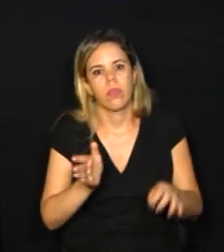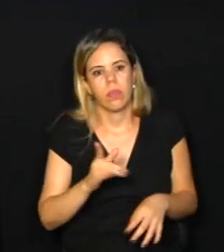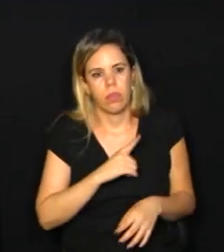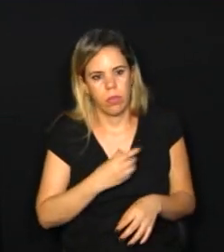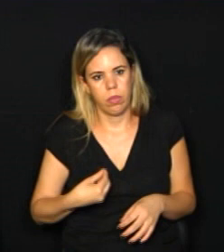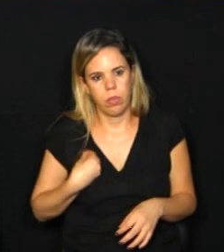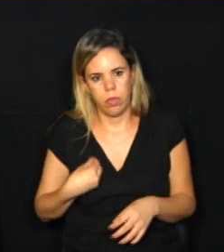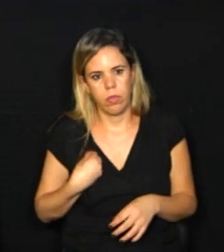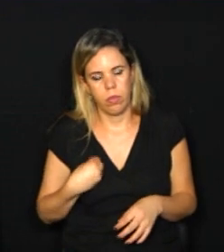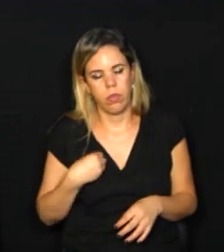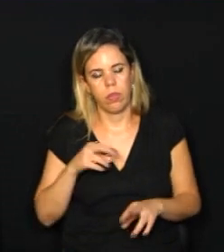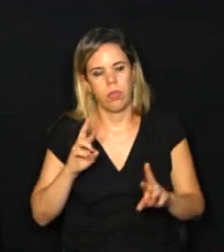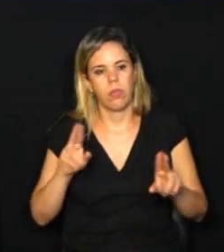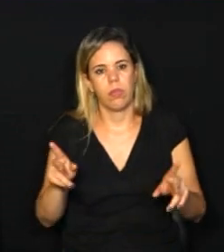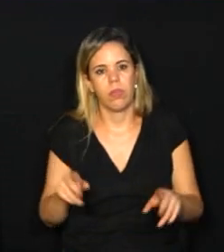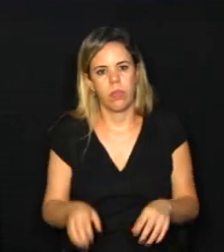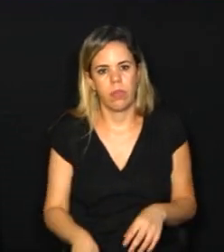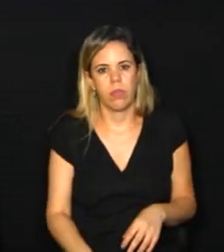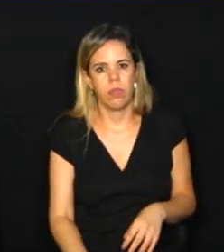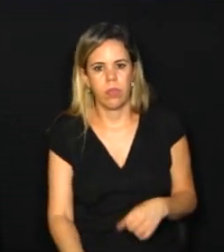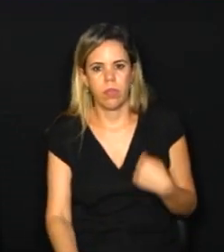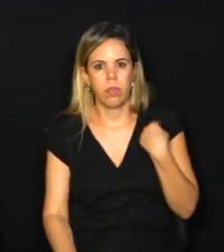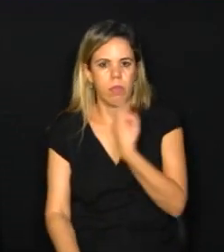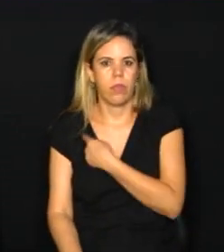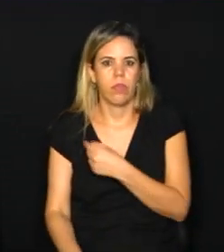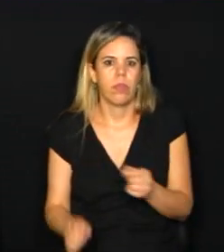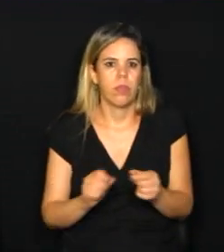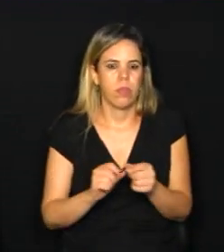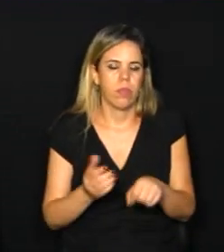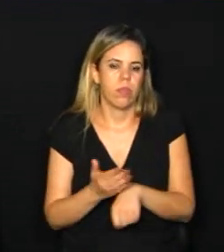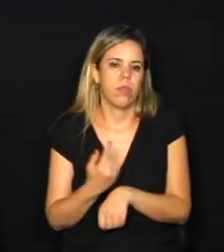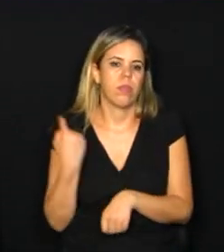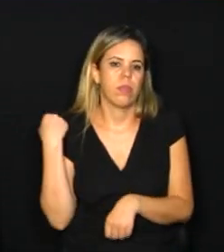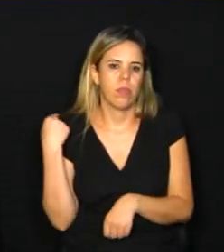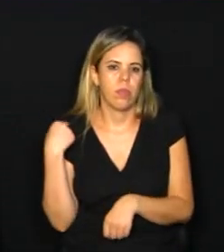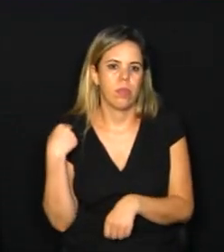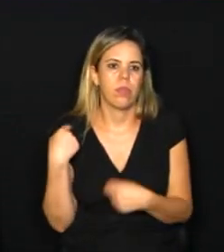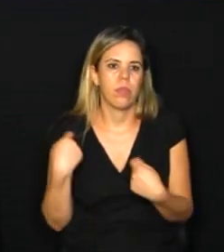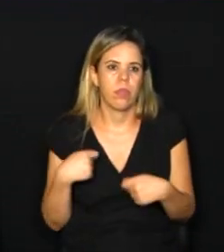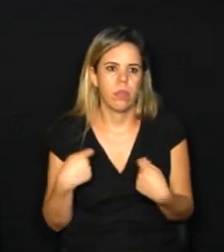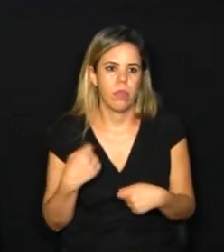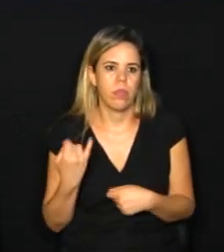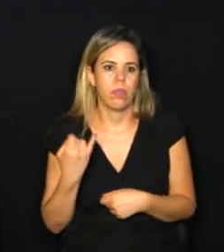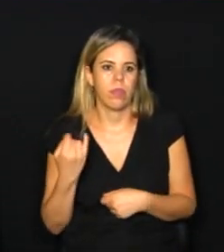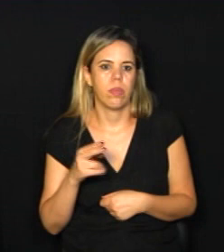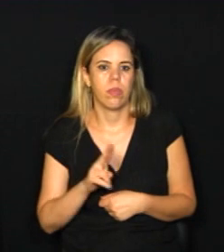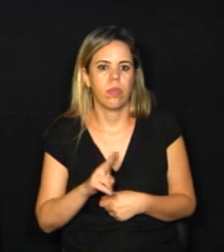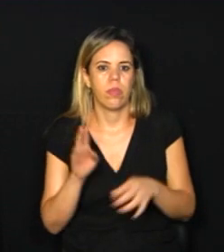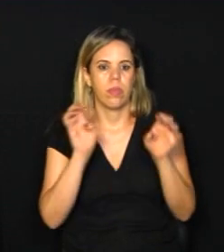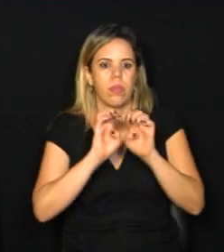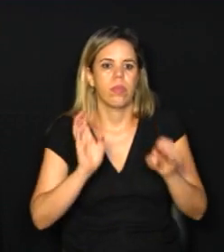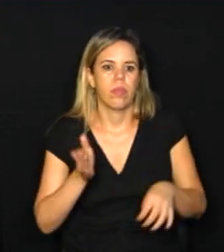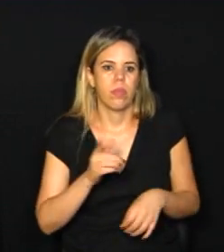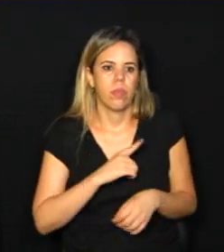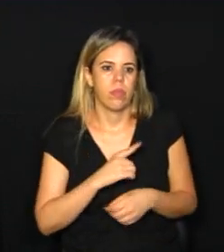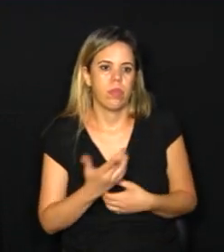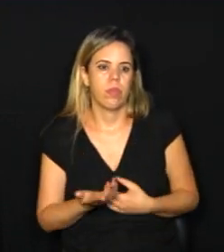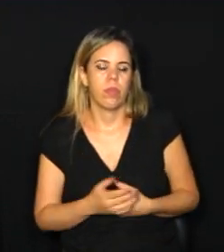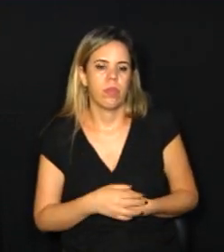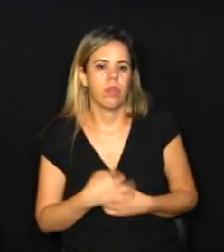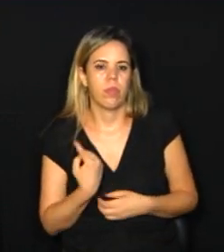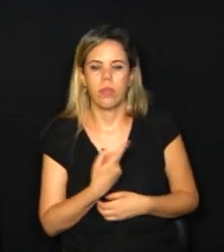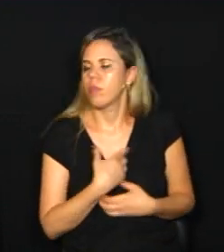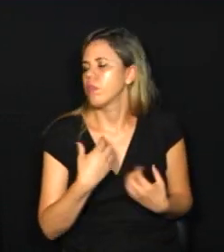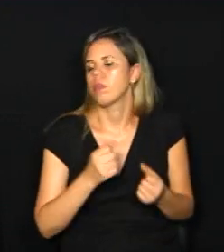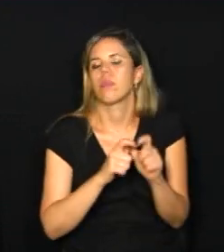existem, diferentemente do que nós fizemos anteriormente, mas que foi necessário, é usar estruturas que já existem. Nós